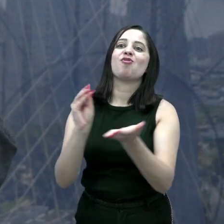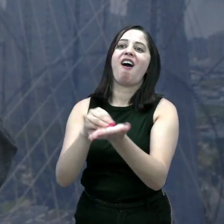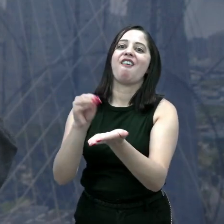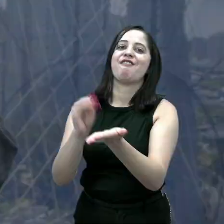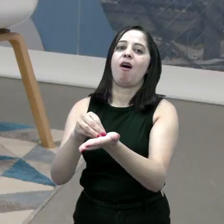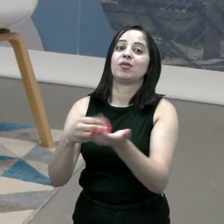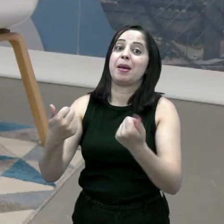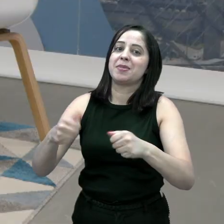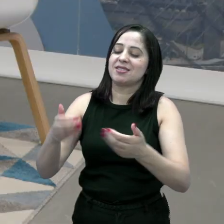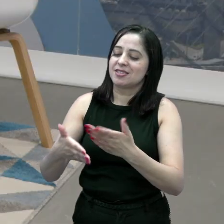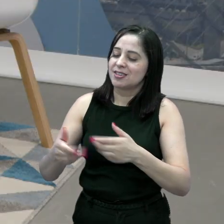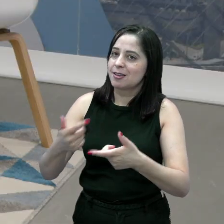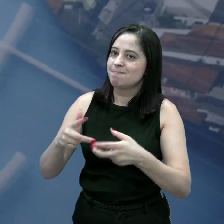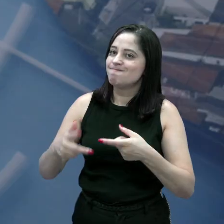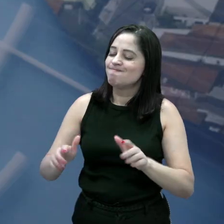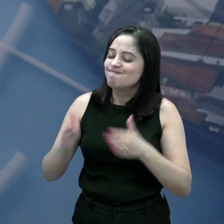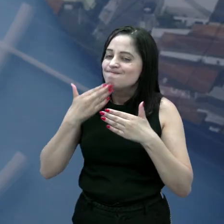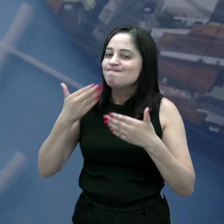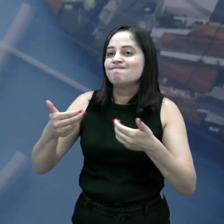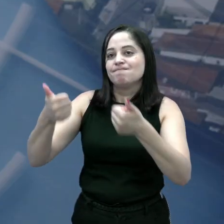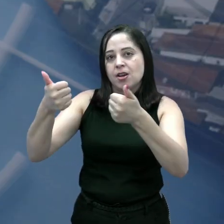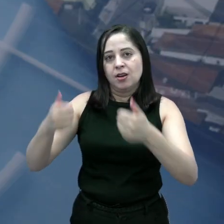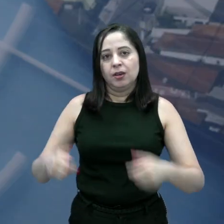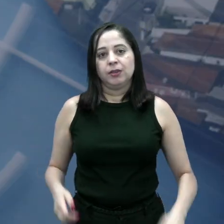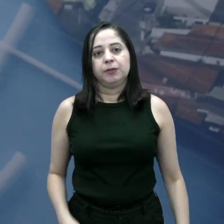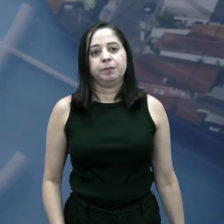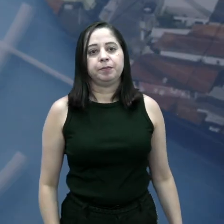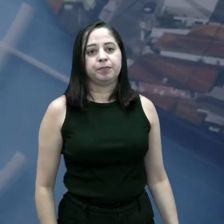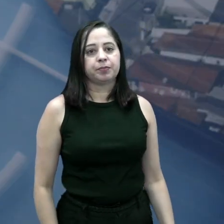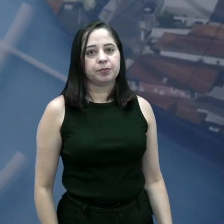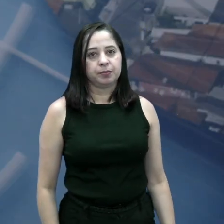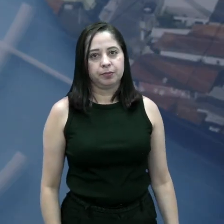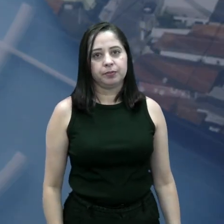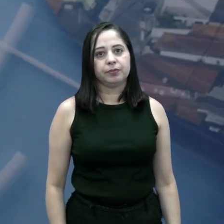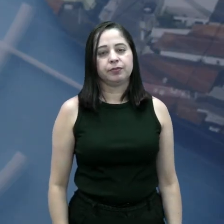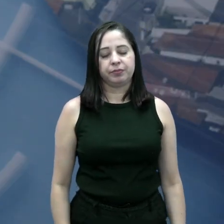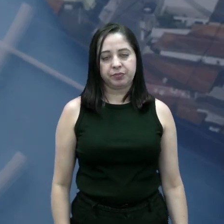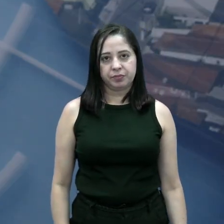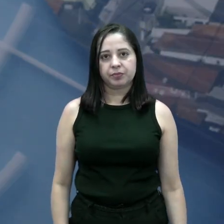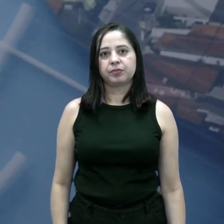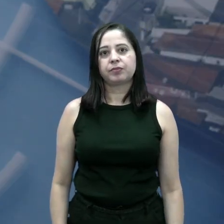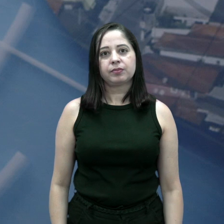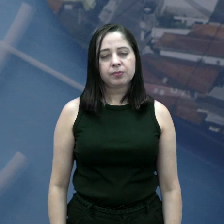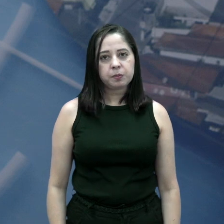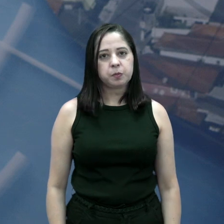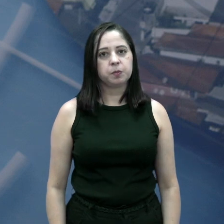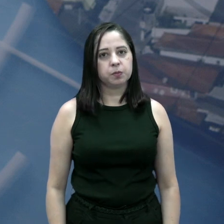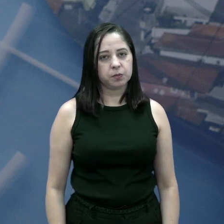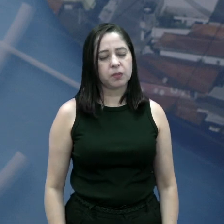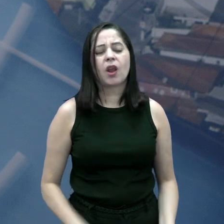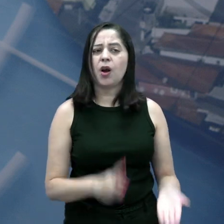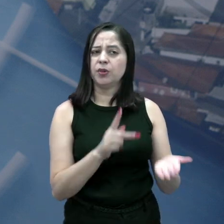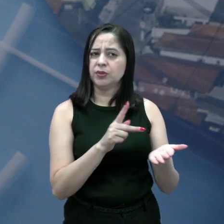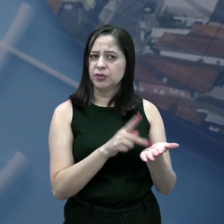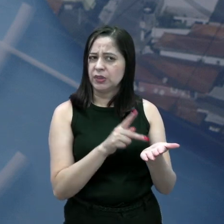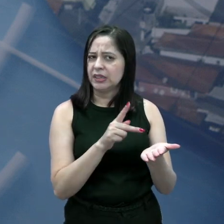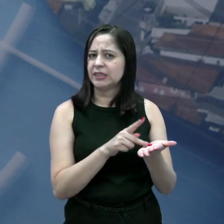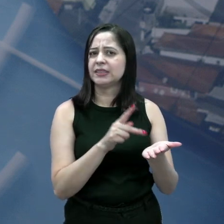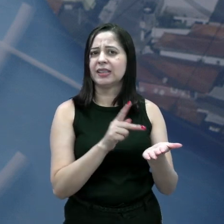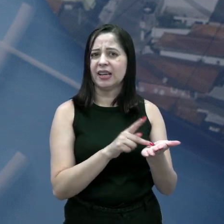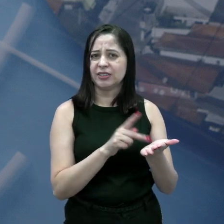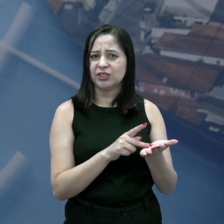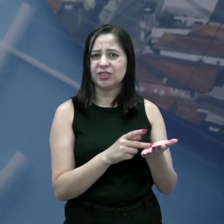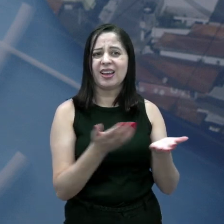muito. E a gente viu, né, falando das diferentes realidades mundo afora, e realmente virou uma guerra, né,